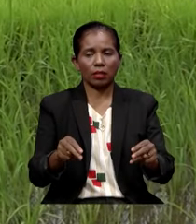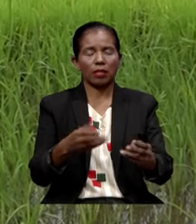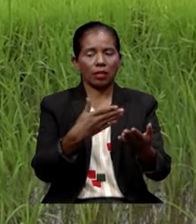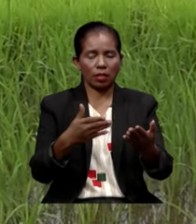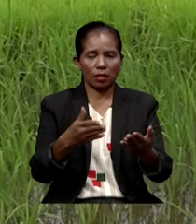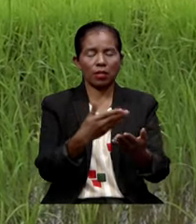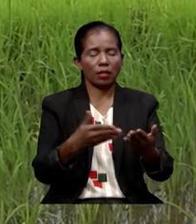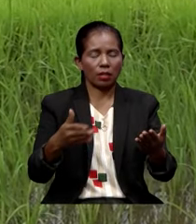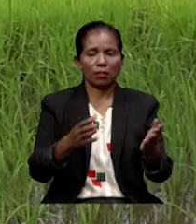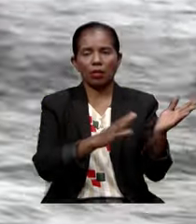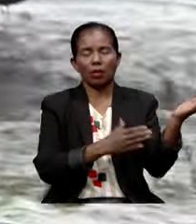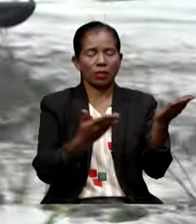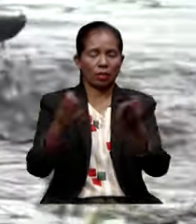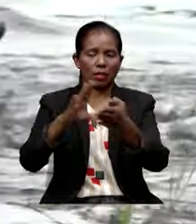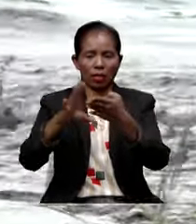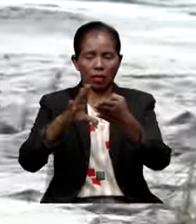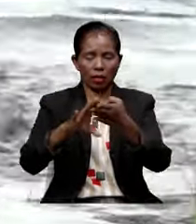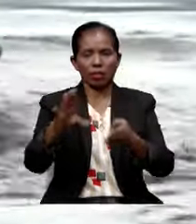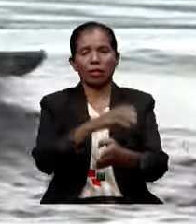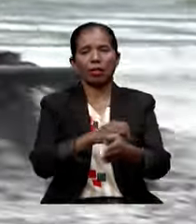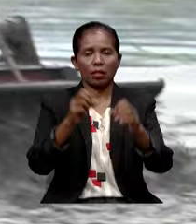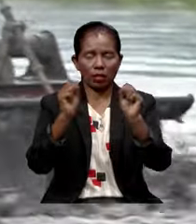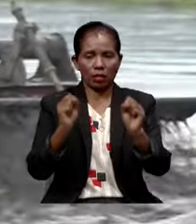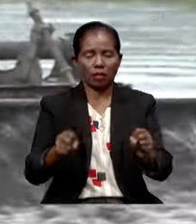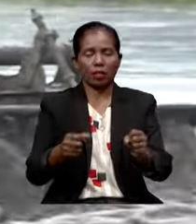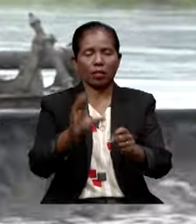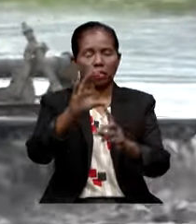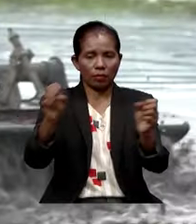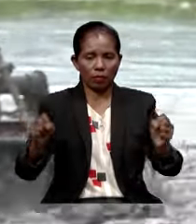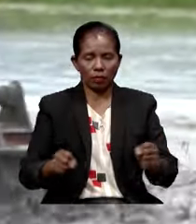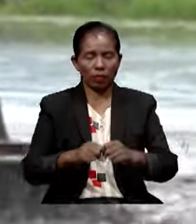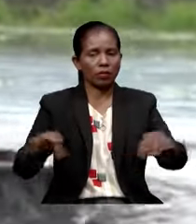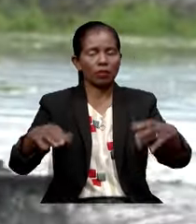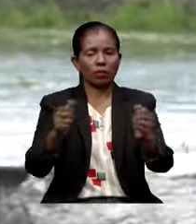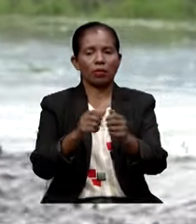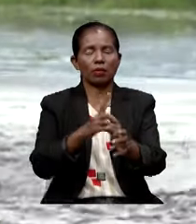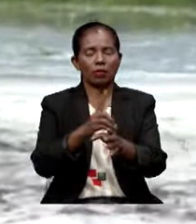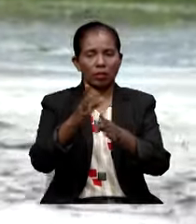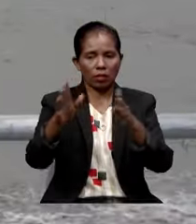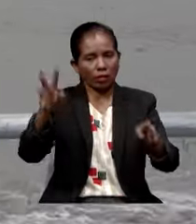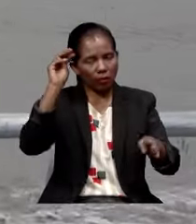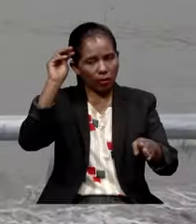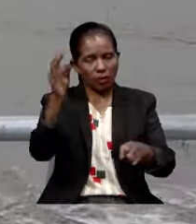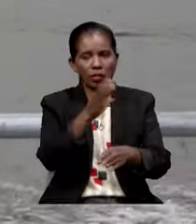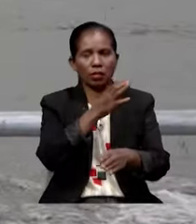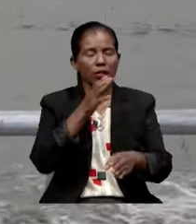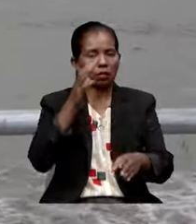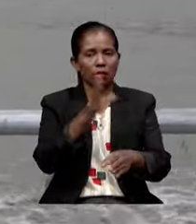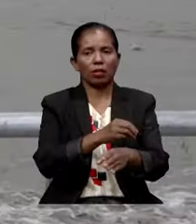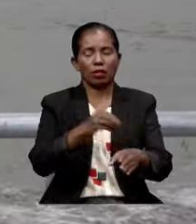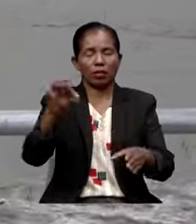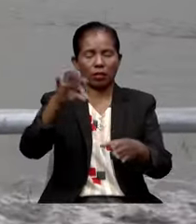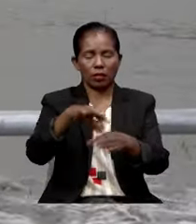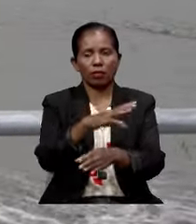pesado, bele a tocarta ba autoridade local, ato no nem a autoridade local sira coordena a direção de irrigação Ministério da Agricultura e Pescas, Pecuária